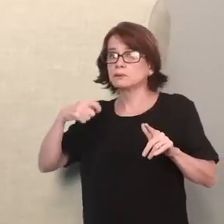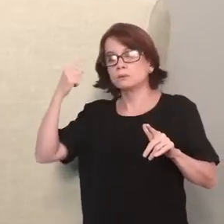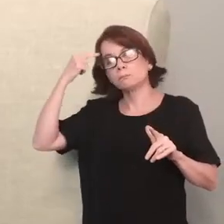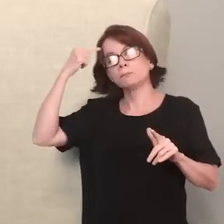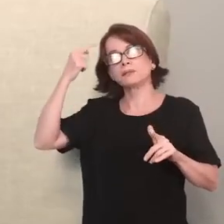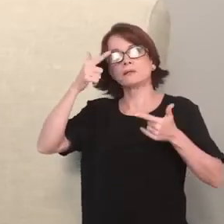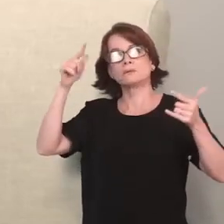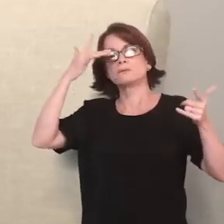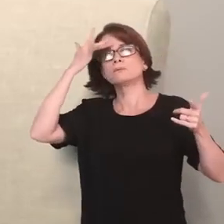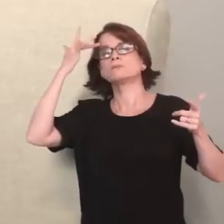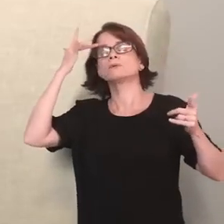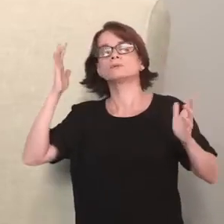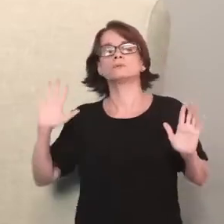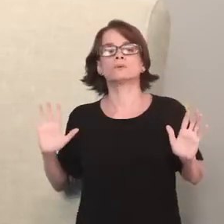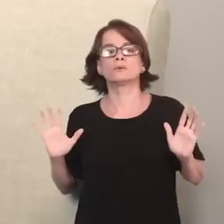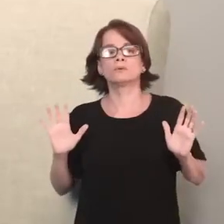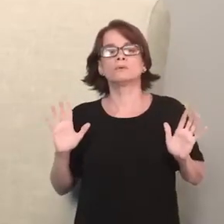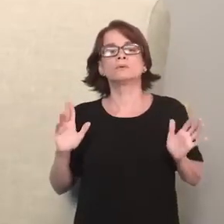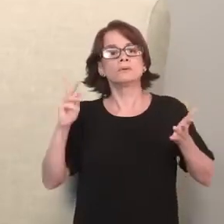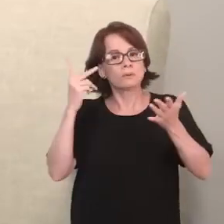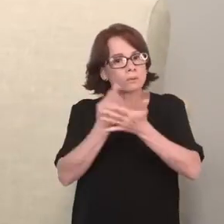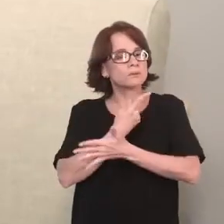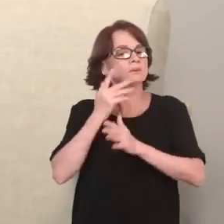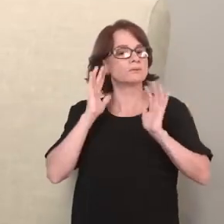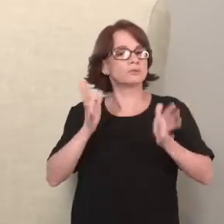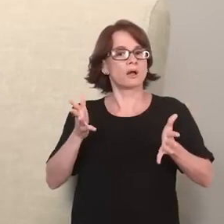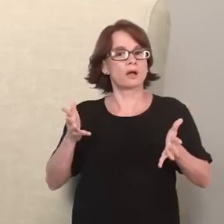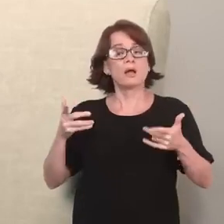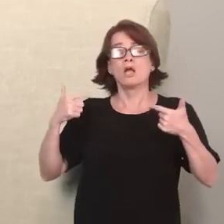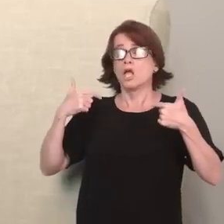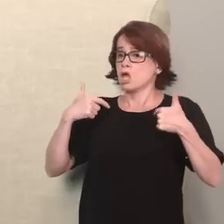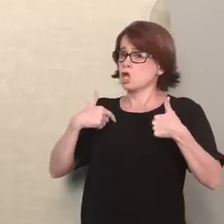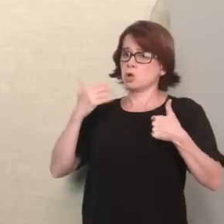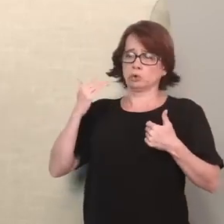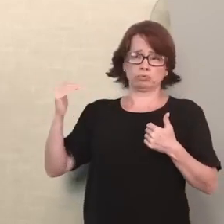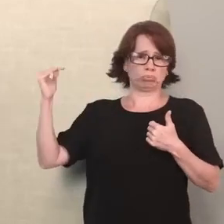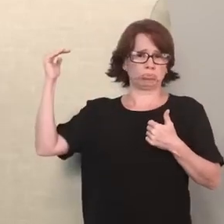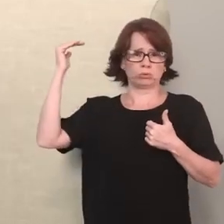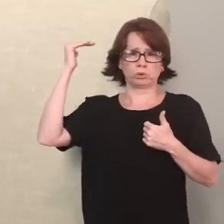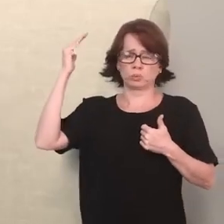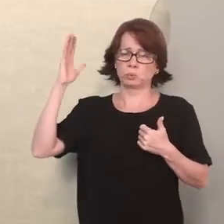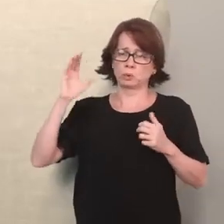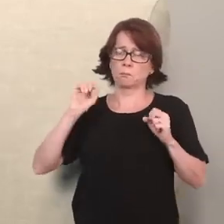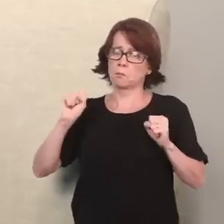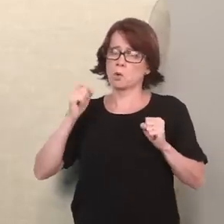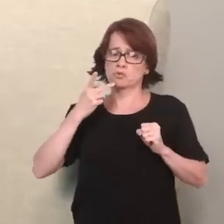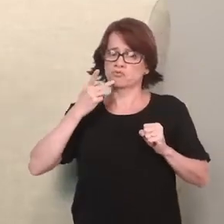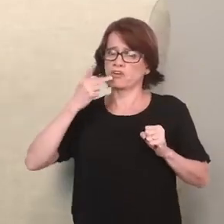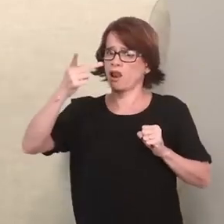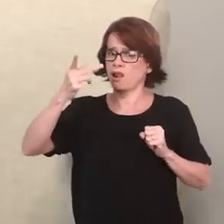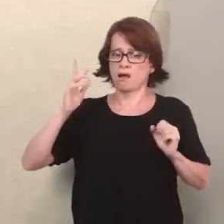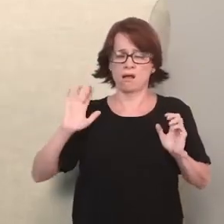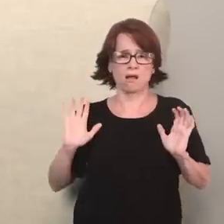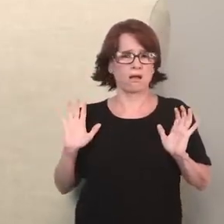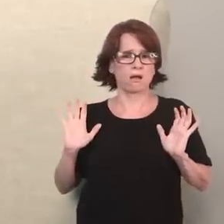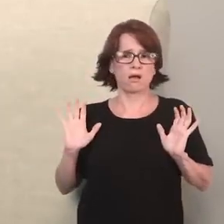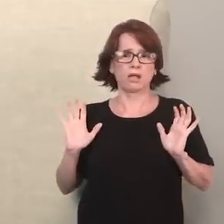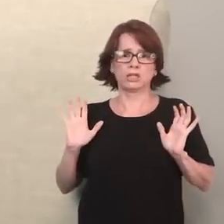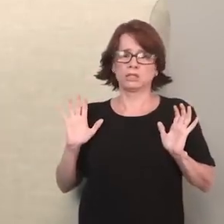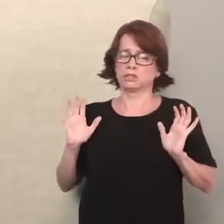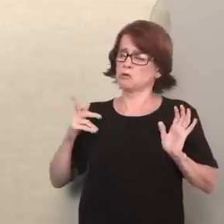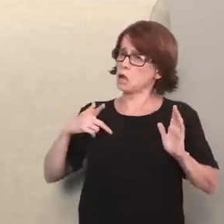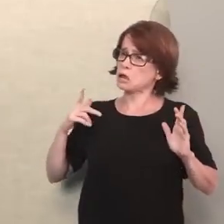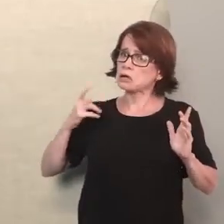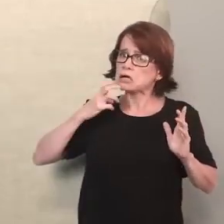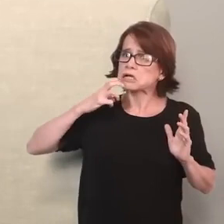tenho que pensar nos outros, né? Nas pessoas que enfrentam essa situação. Eu sou uma pessoa, sou adulta, eu posso falar, né? Eu